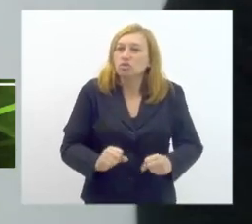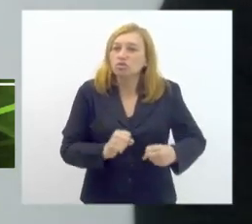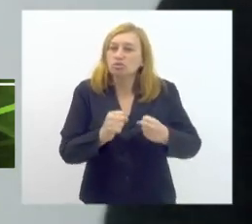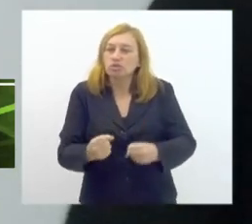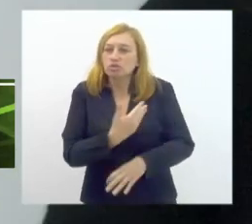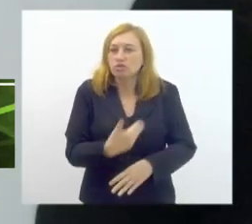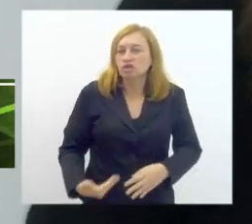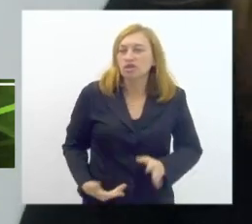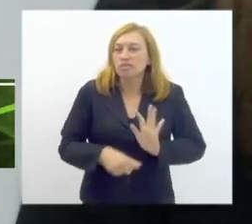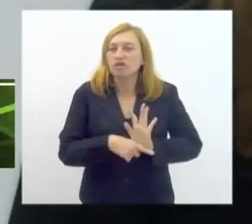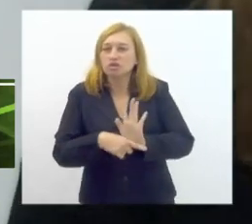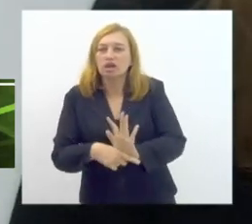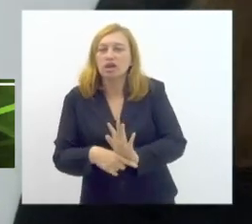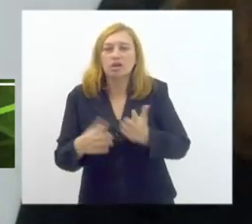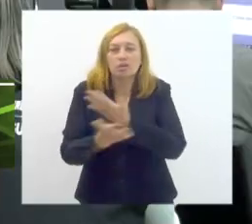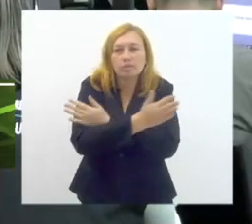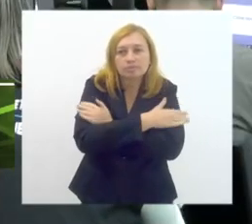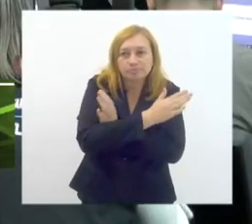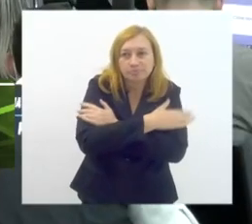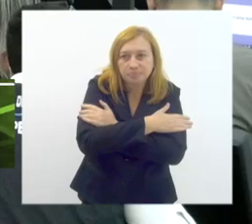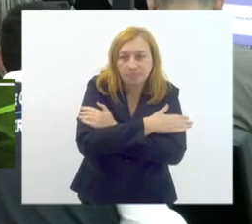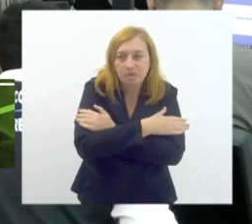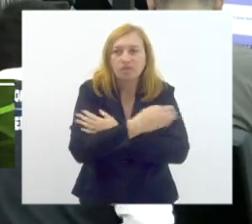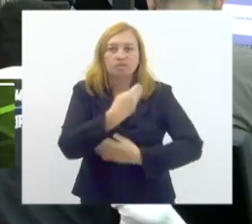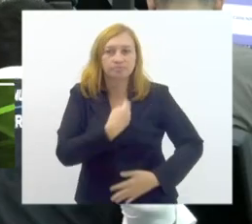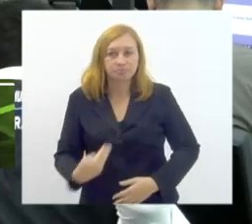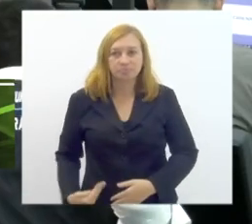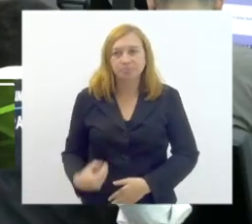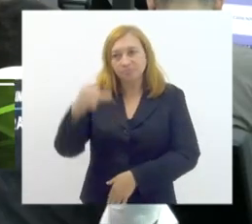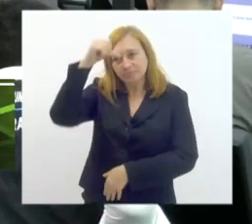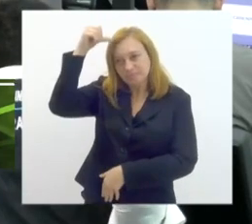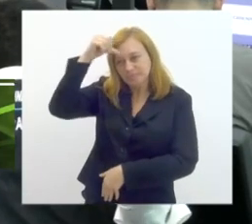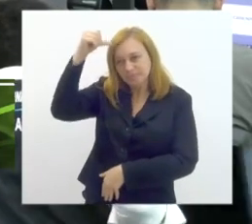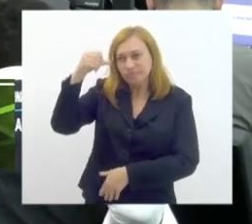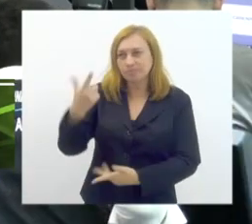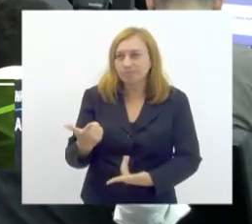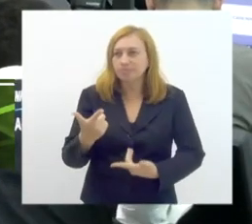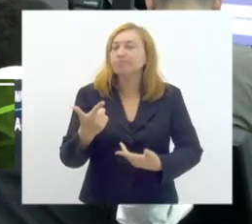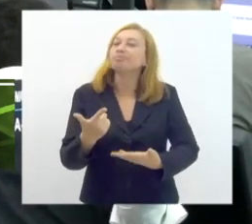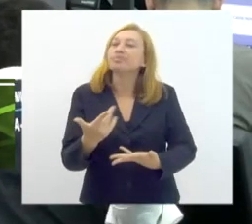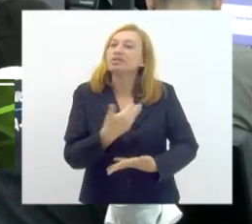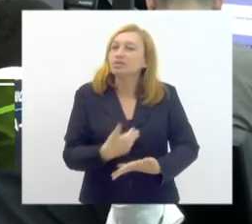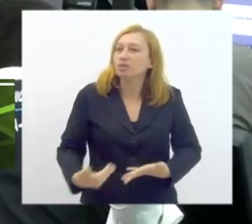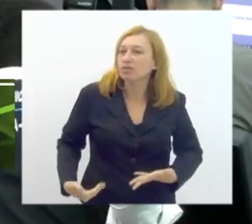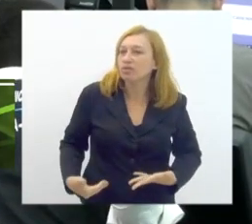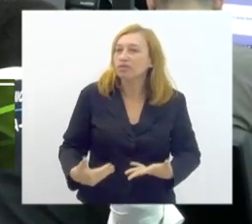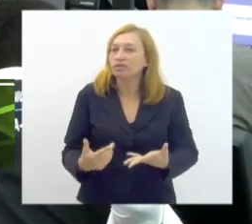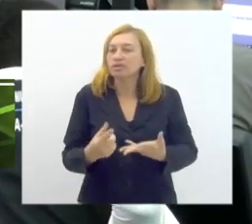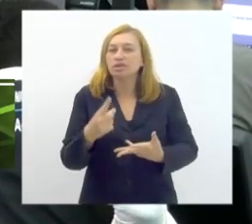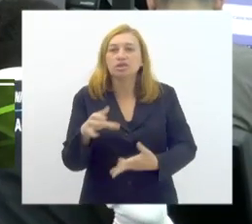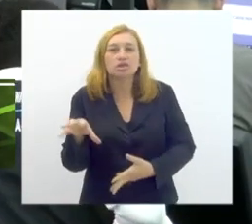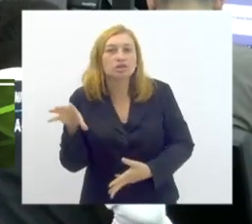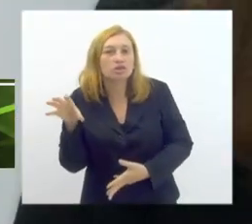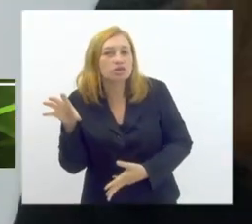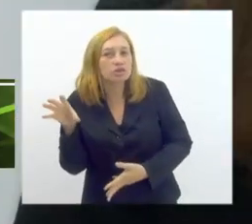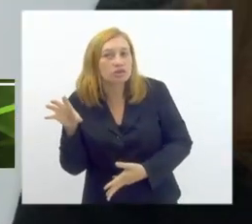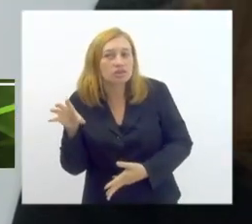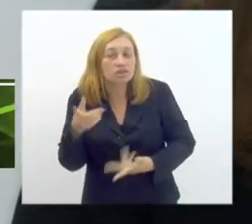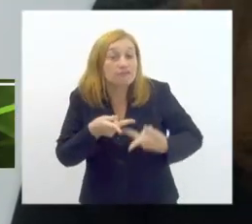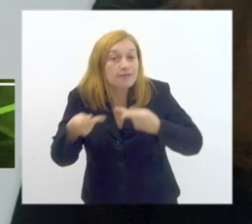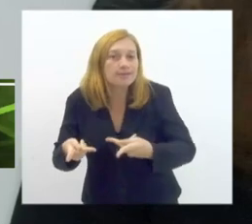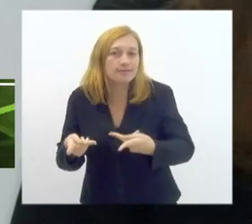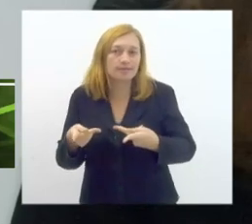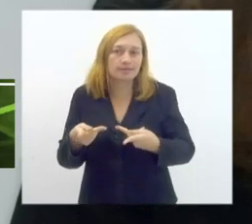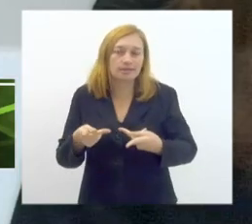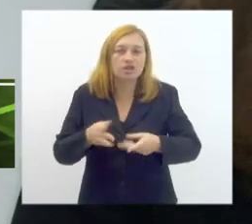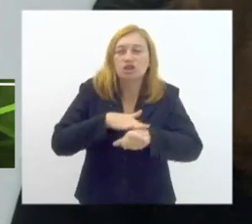nosso abraço, secretário, ao governador Cláudio Castro, que tem sido esse governador que escuta, que visita,